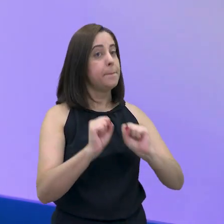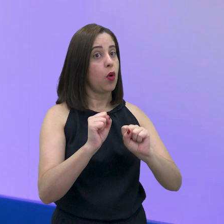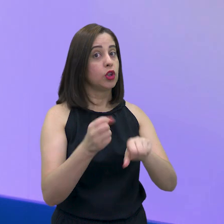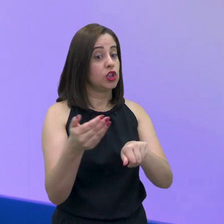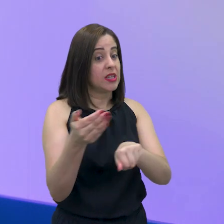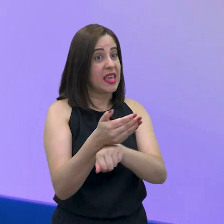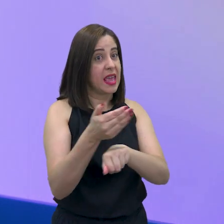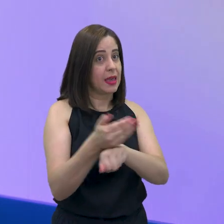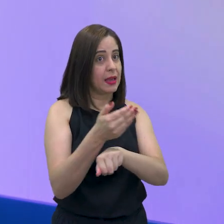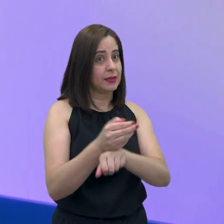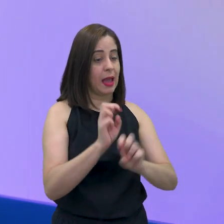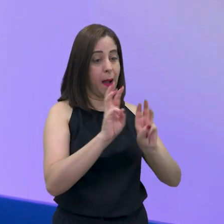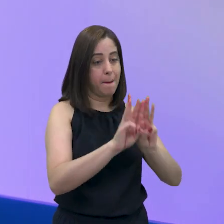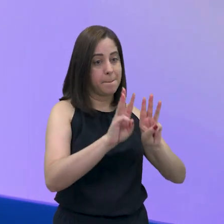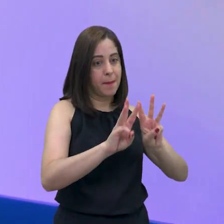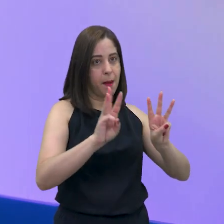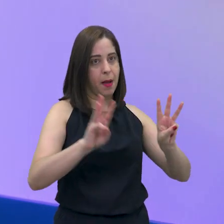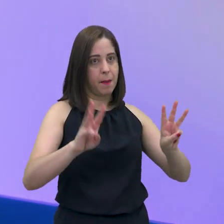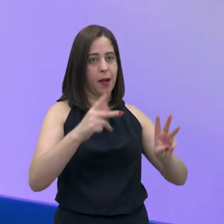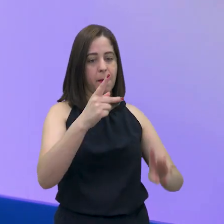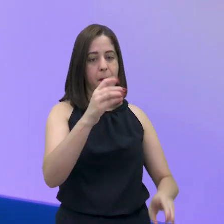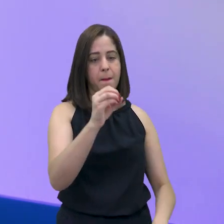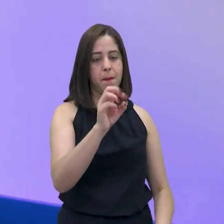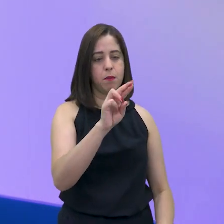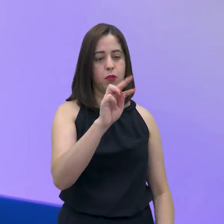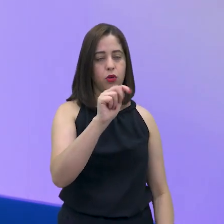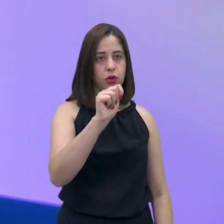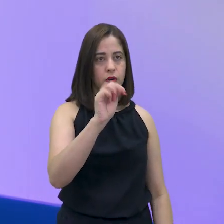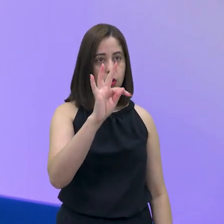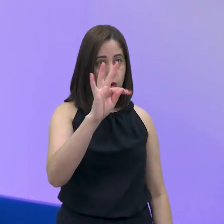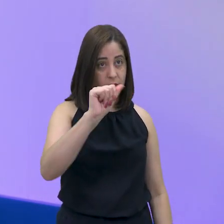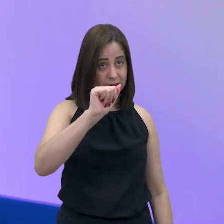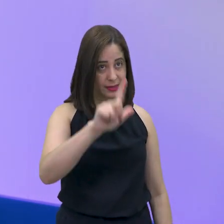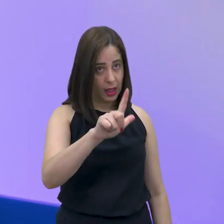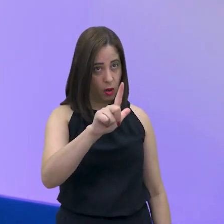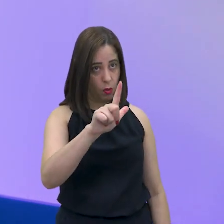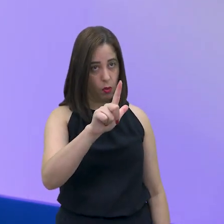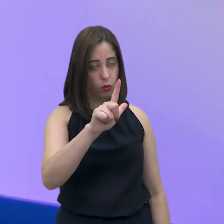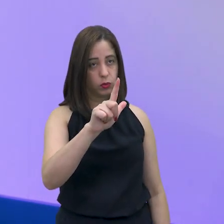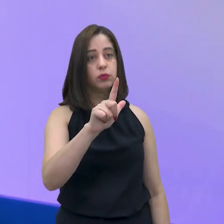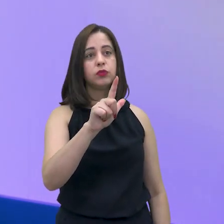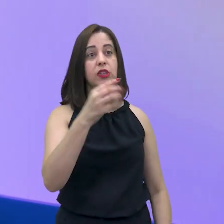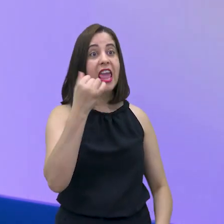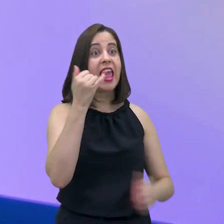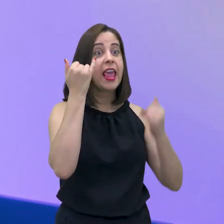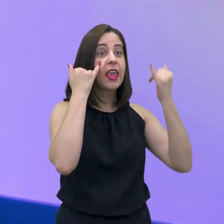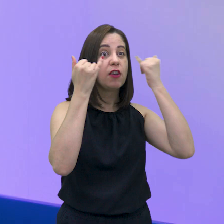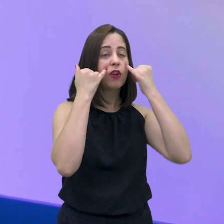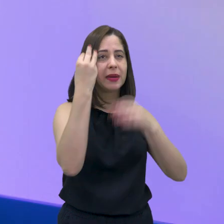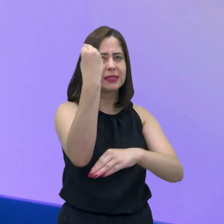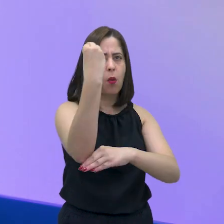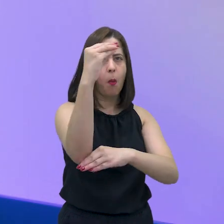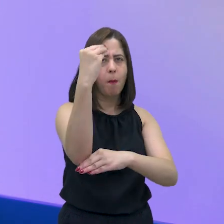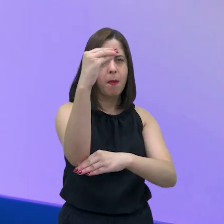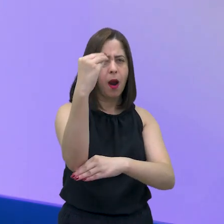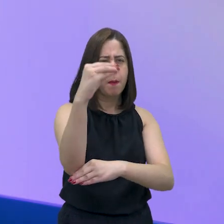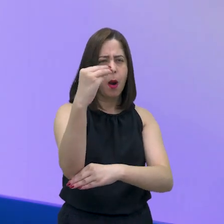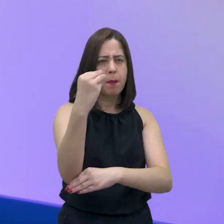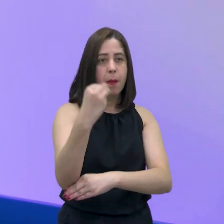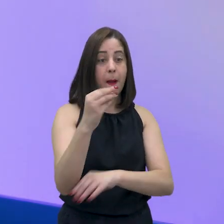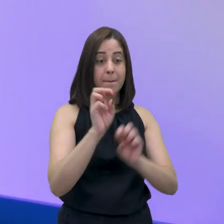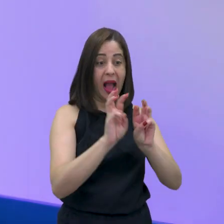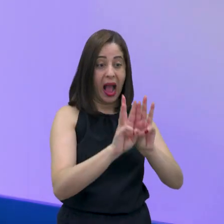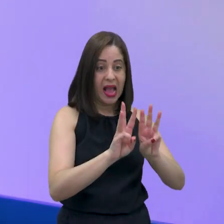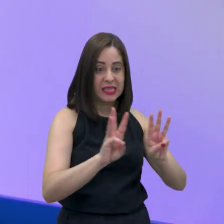sem sombra de dúvida, eu recomendo o Portal da Transparência, porque é lá onde estão todos, pelo menos deveriam estar por obrigação